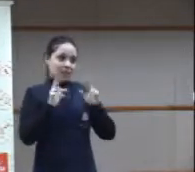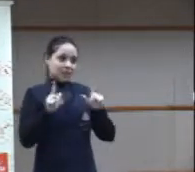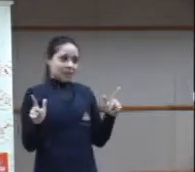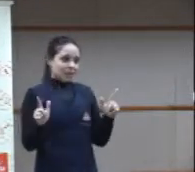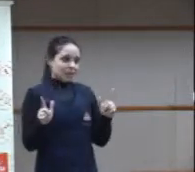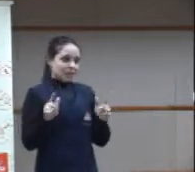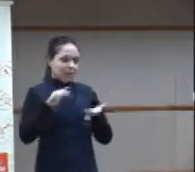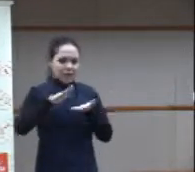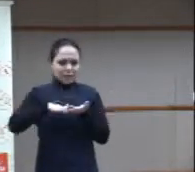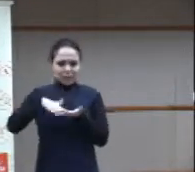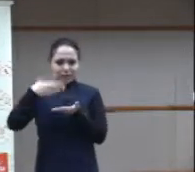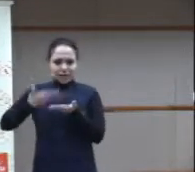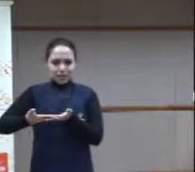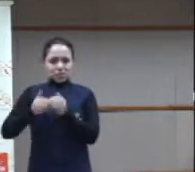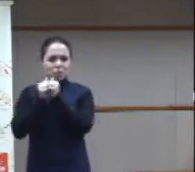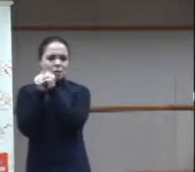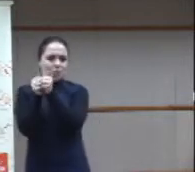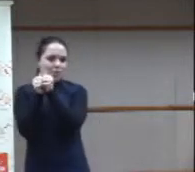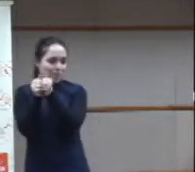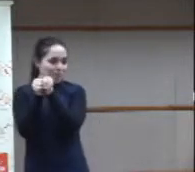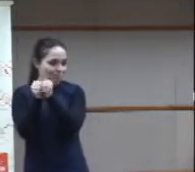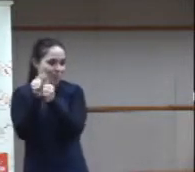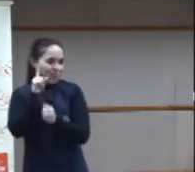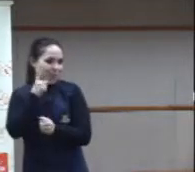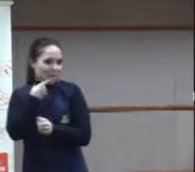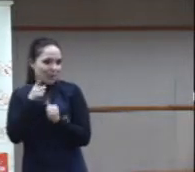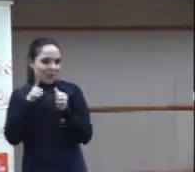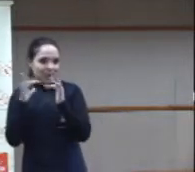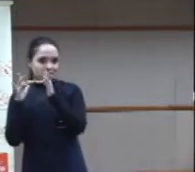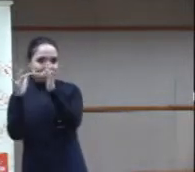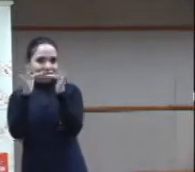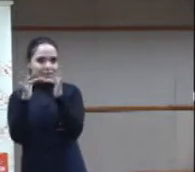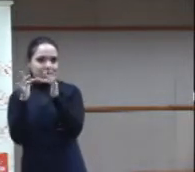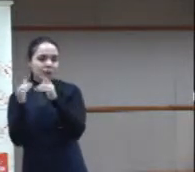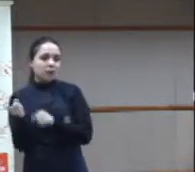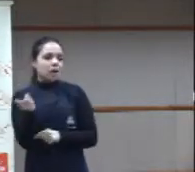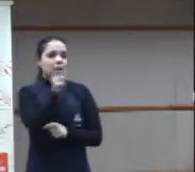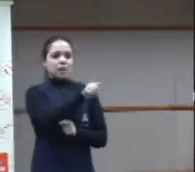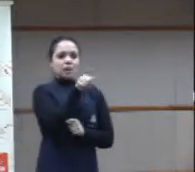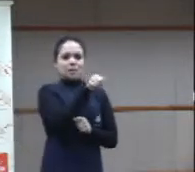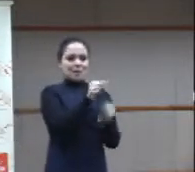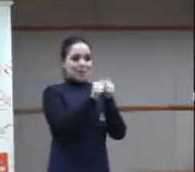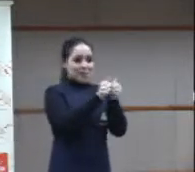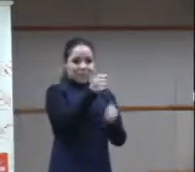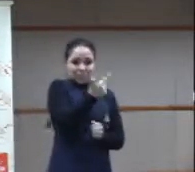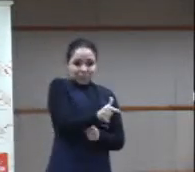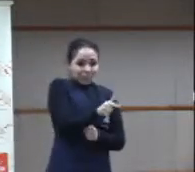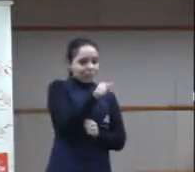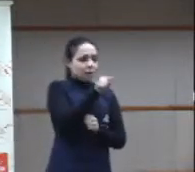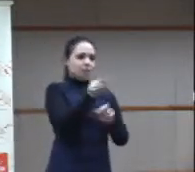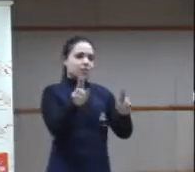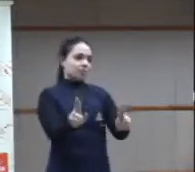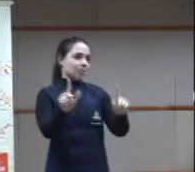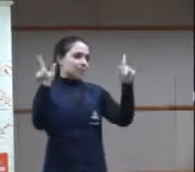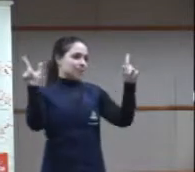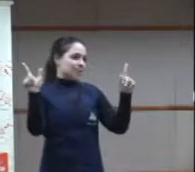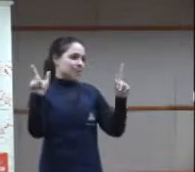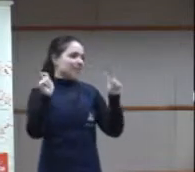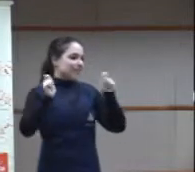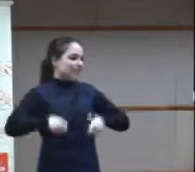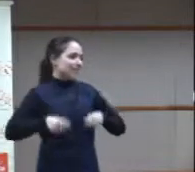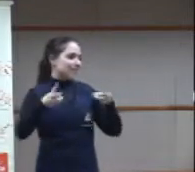Libras que convive com os surdos e de um que não convive é a diferença da água para o vinho.